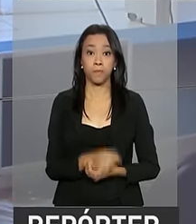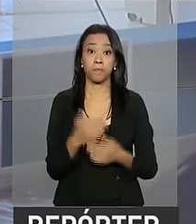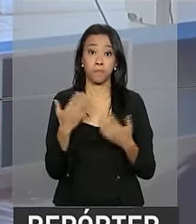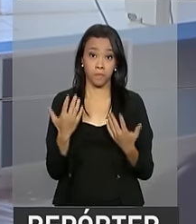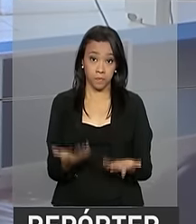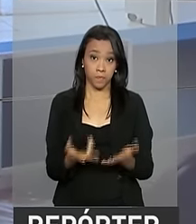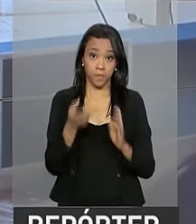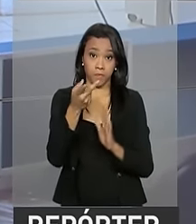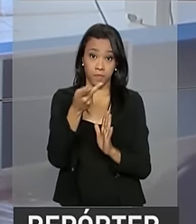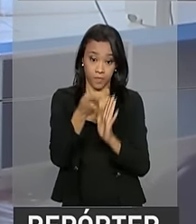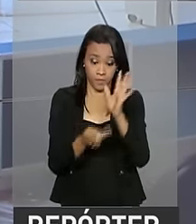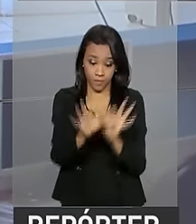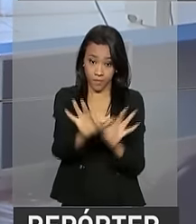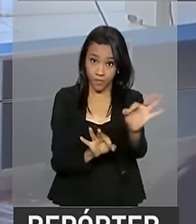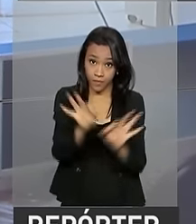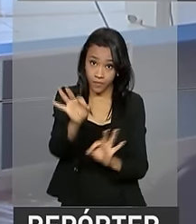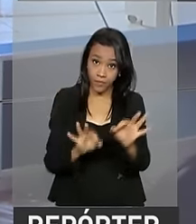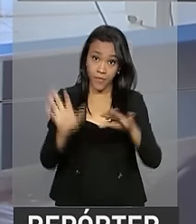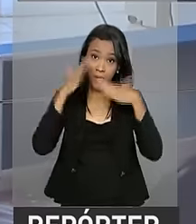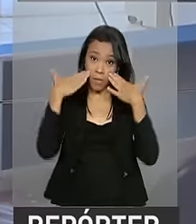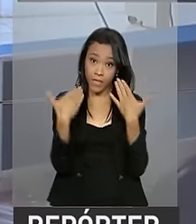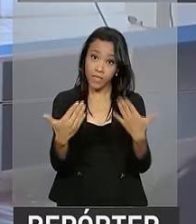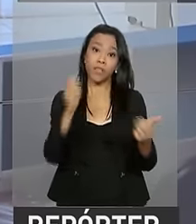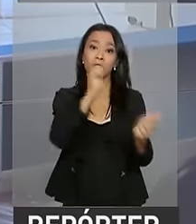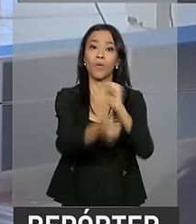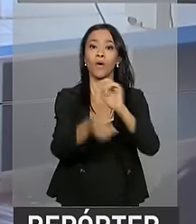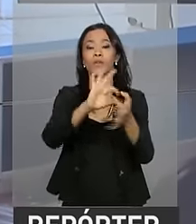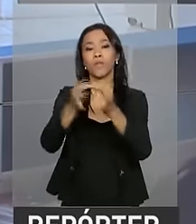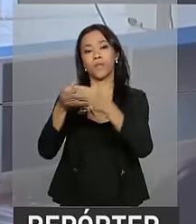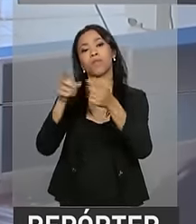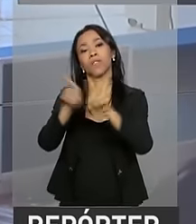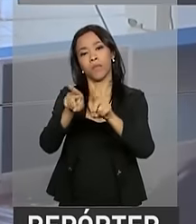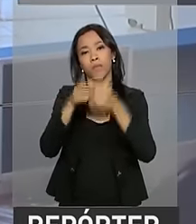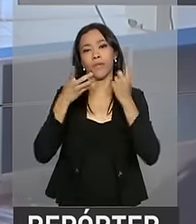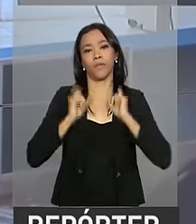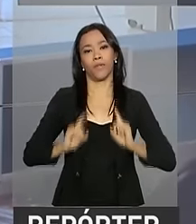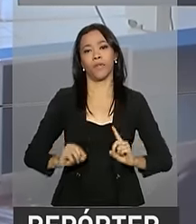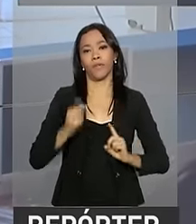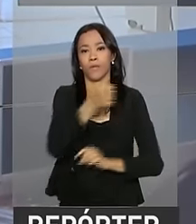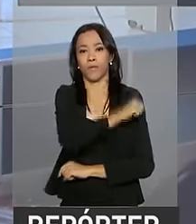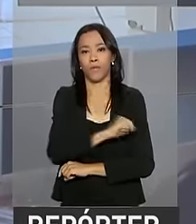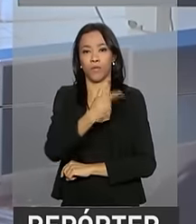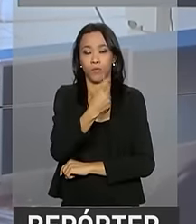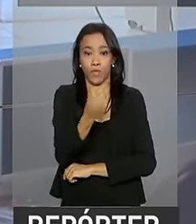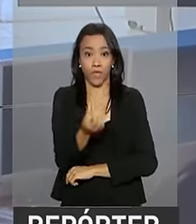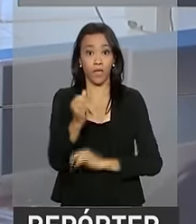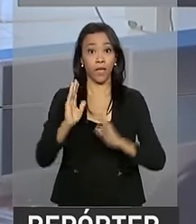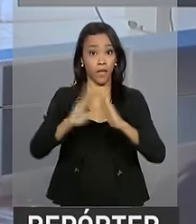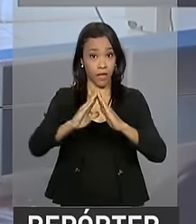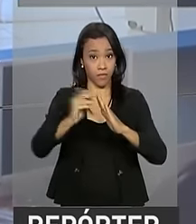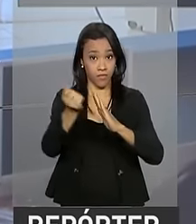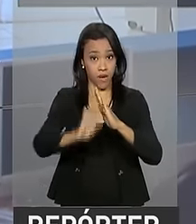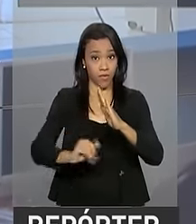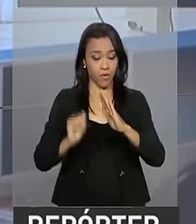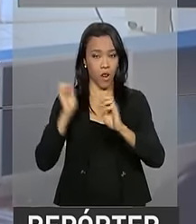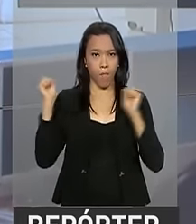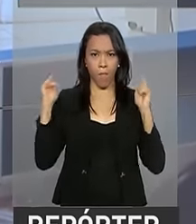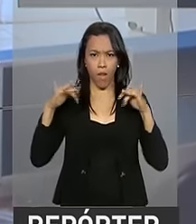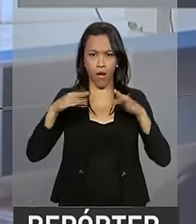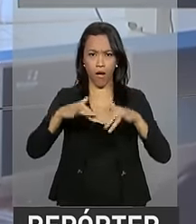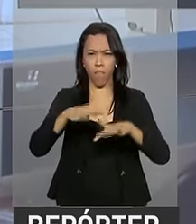Projetada para ser a Vitrine do país durante os jogos olímpicos e paralímpicos Rio 2016 a casa Brasil recebeu mais de